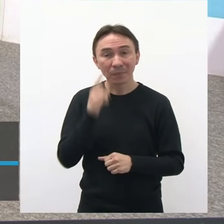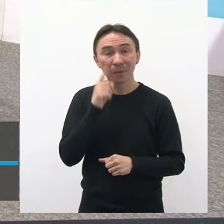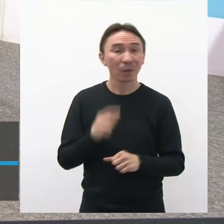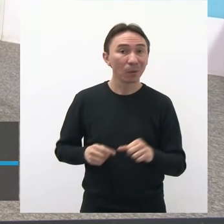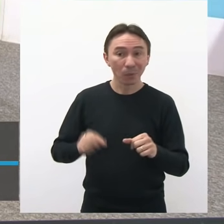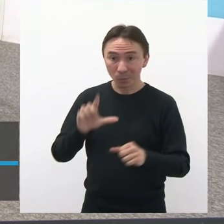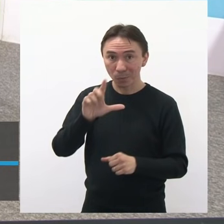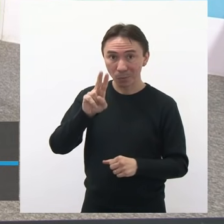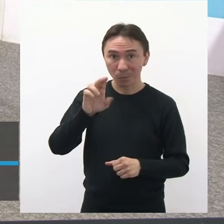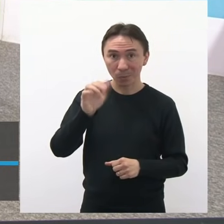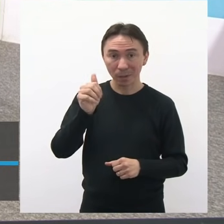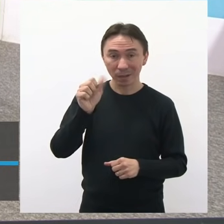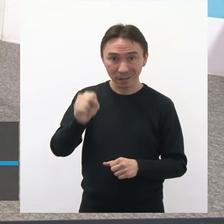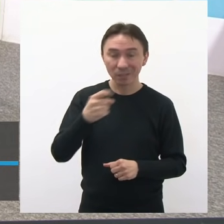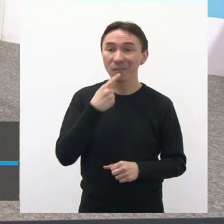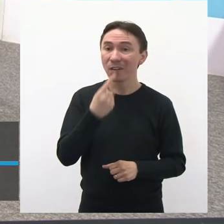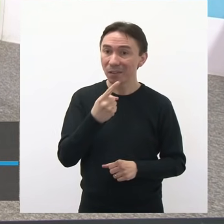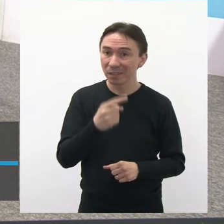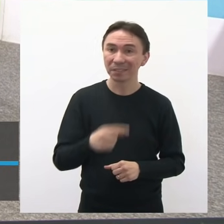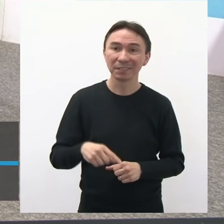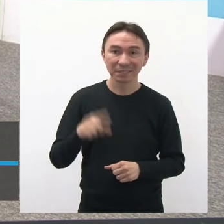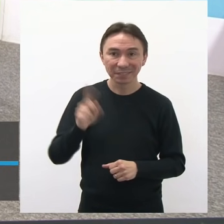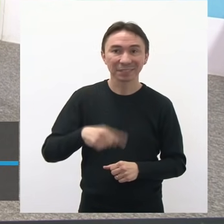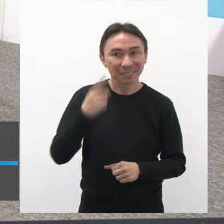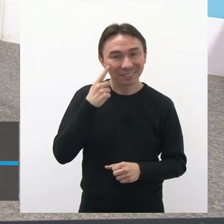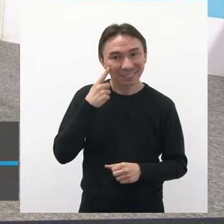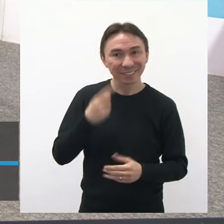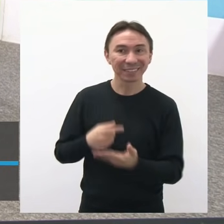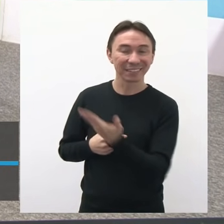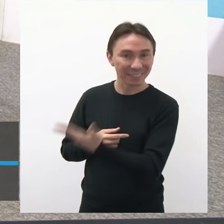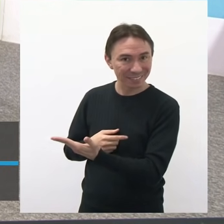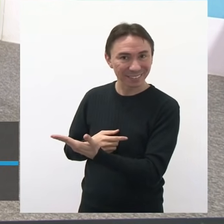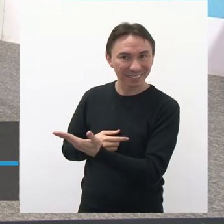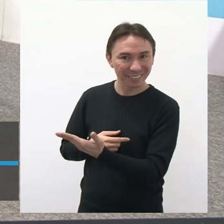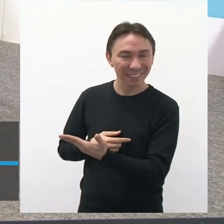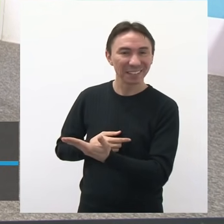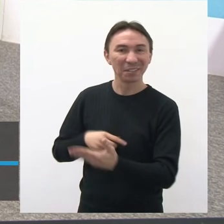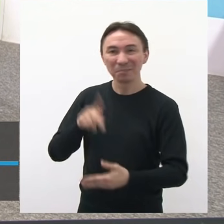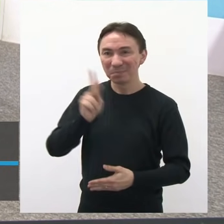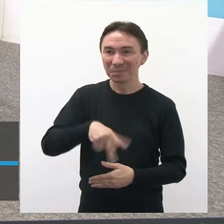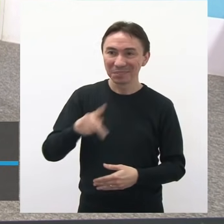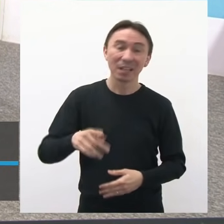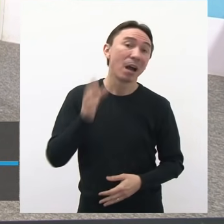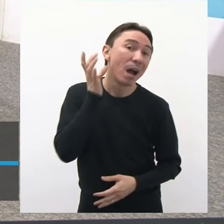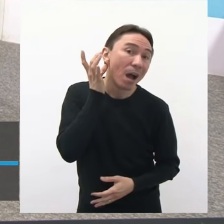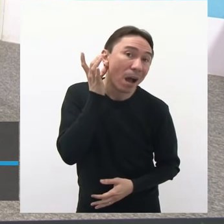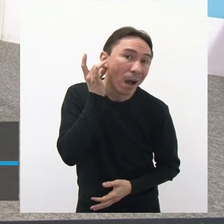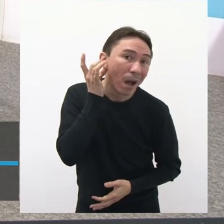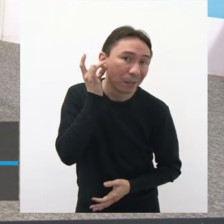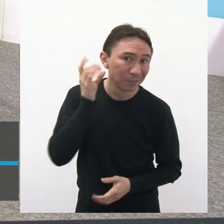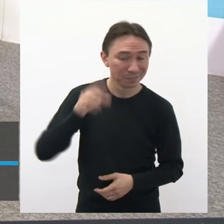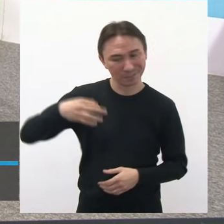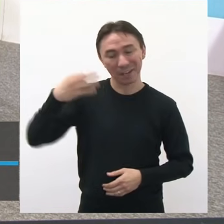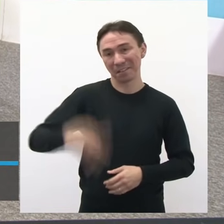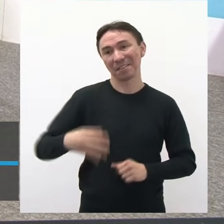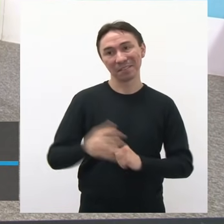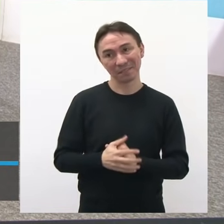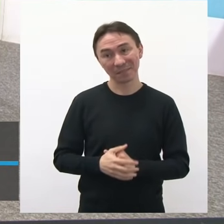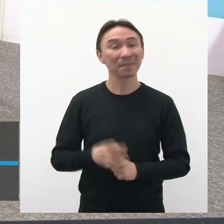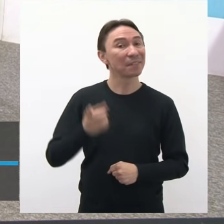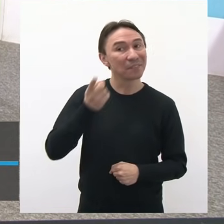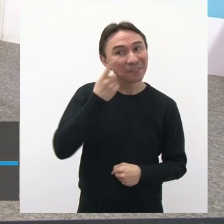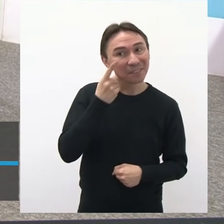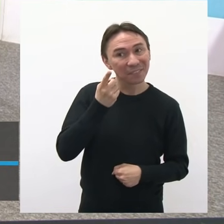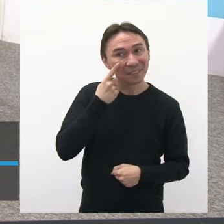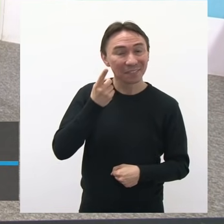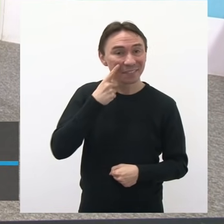aqui, o aluno da professora Roberta. É o professor Anderson que está certo. Vamos ver, Lucas. Depois a gente vai jogar os dois para ver